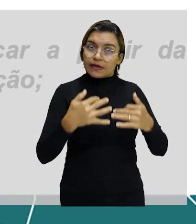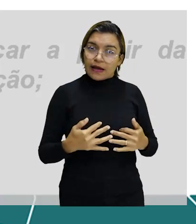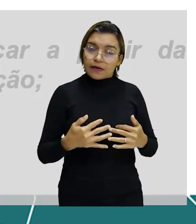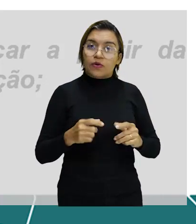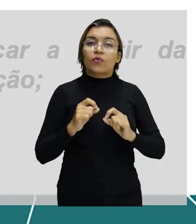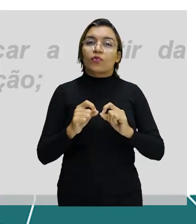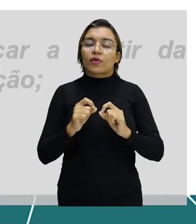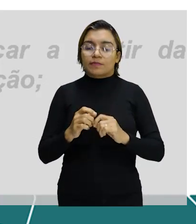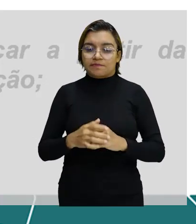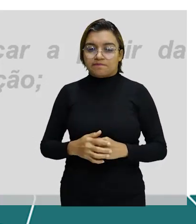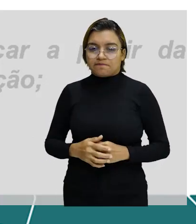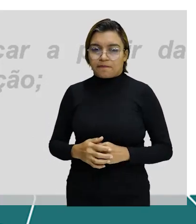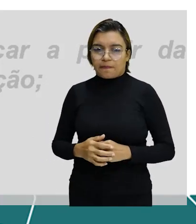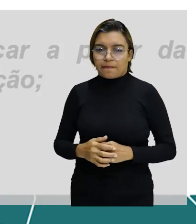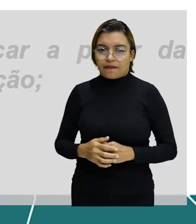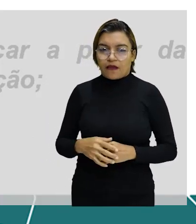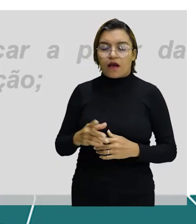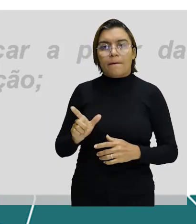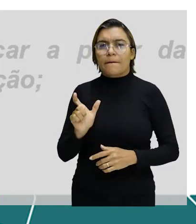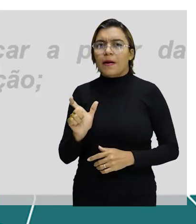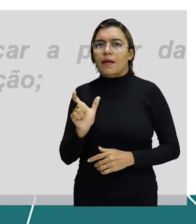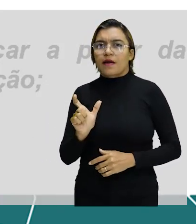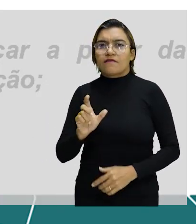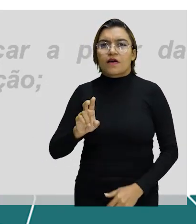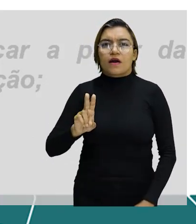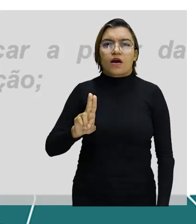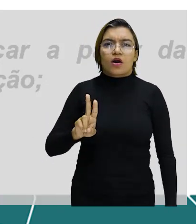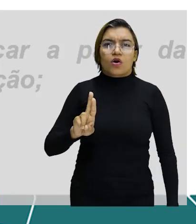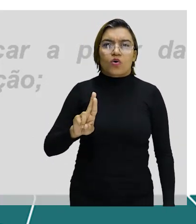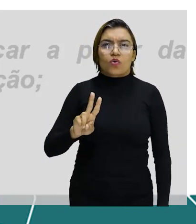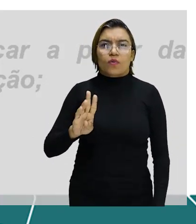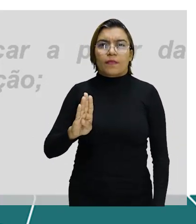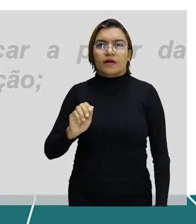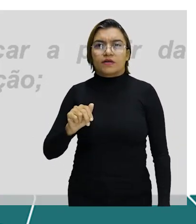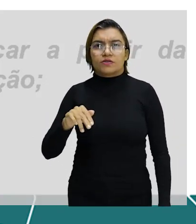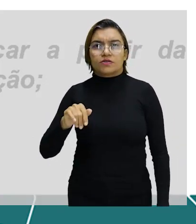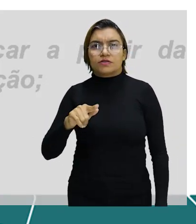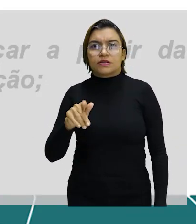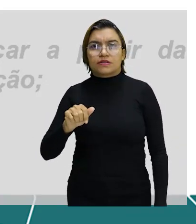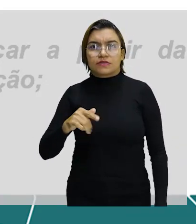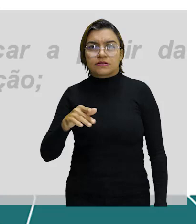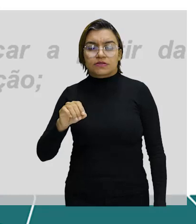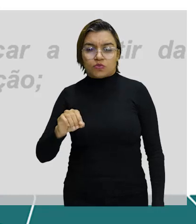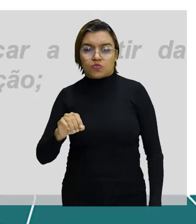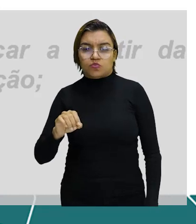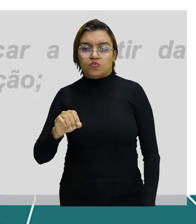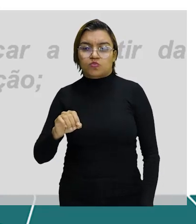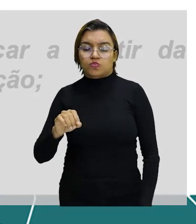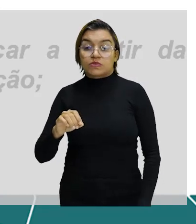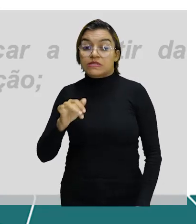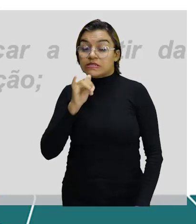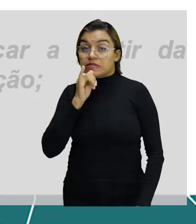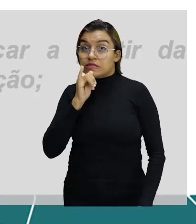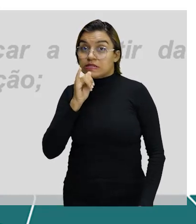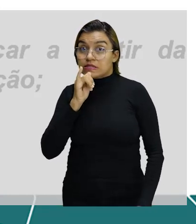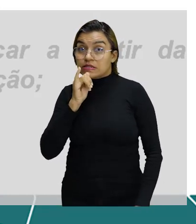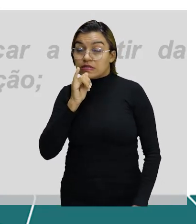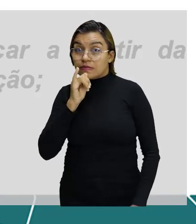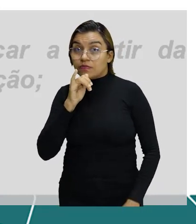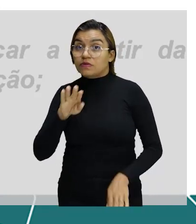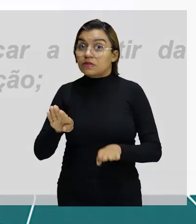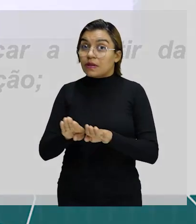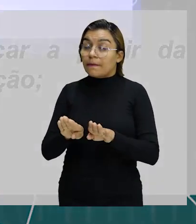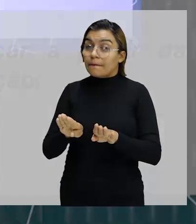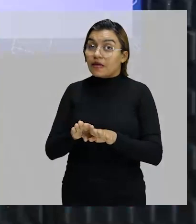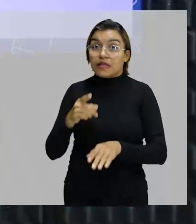específica, vamos explicar o que é este termo urbanização e, principalmente, tirar algumas dúvidas sobre ele que